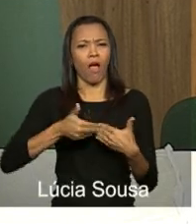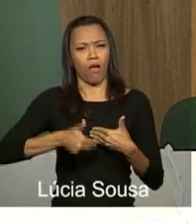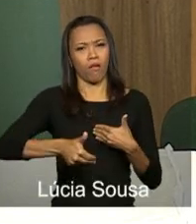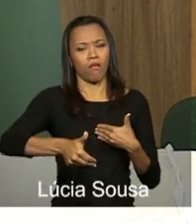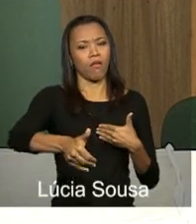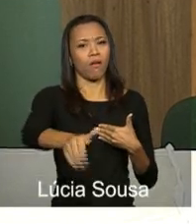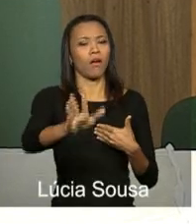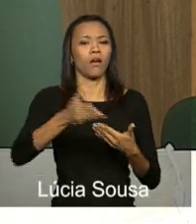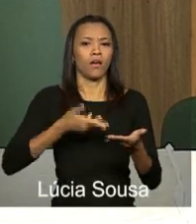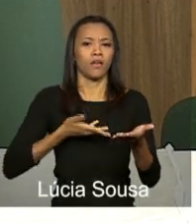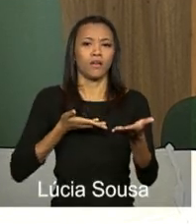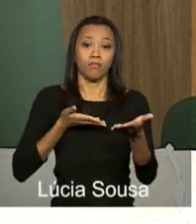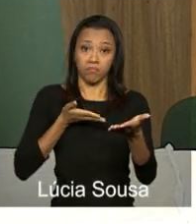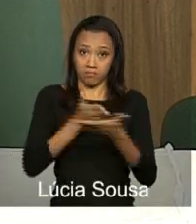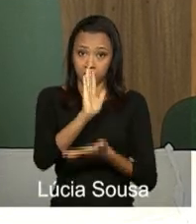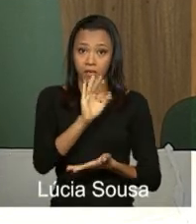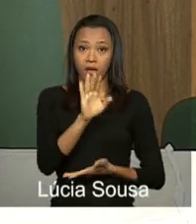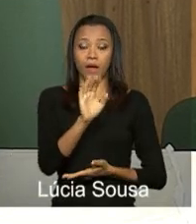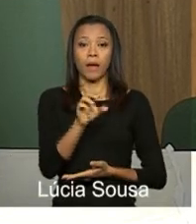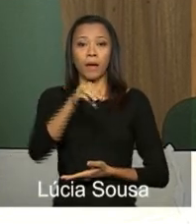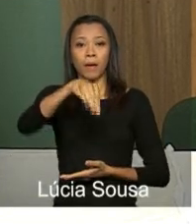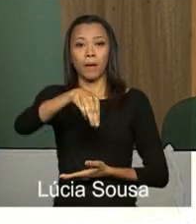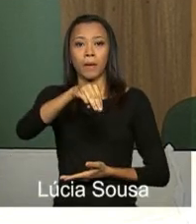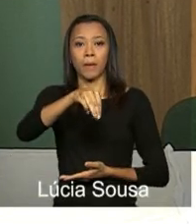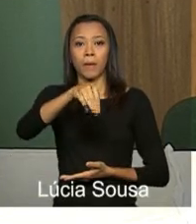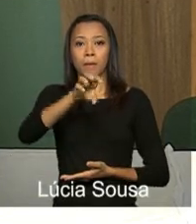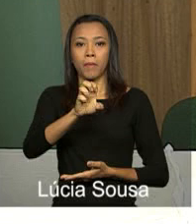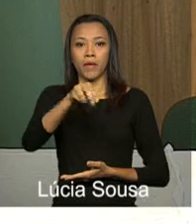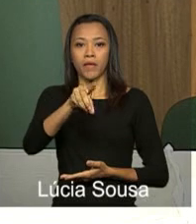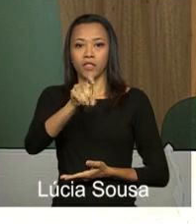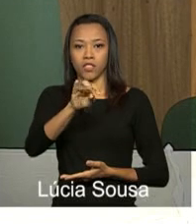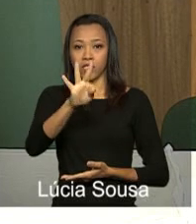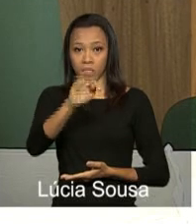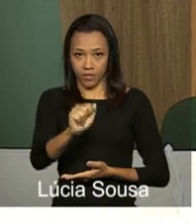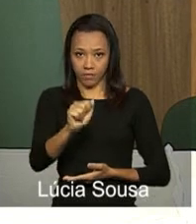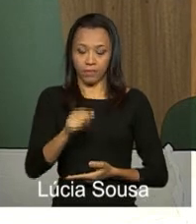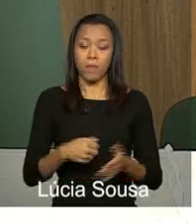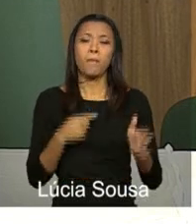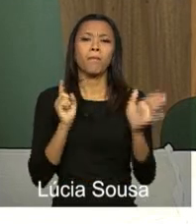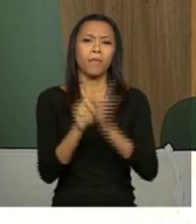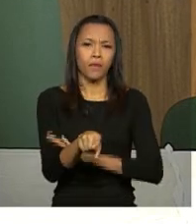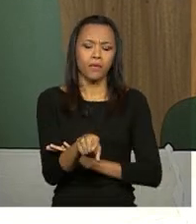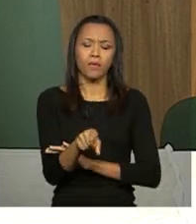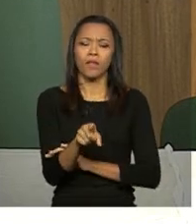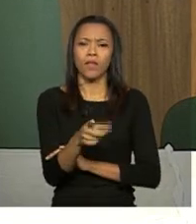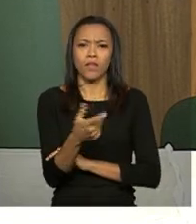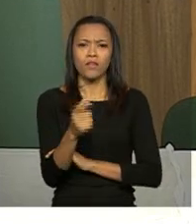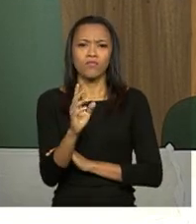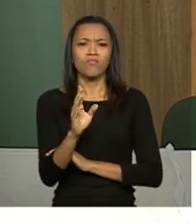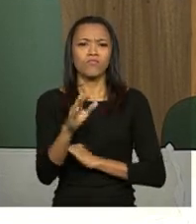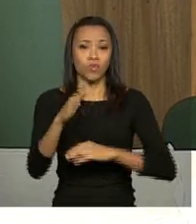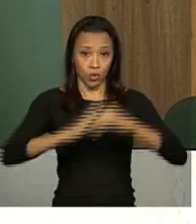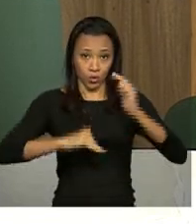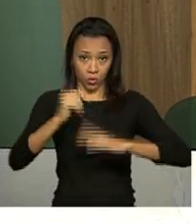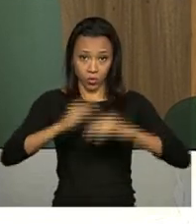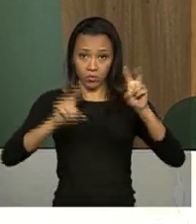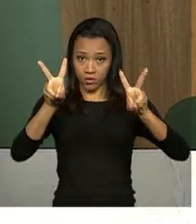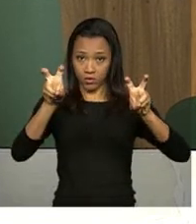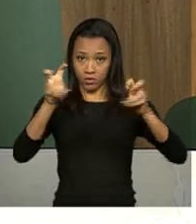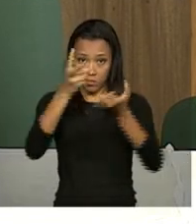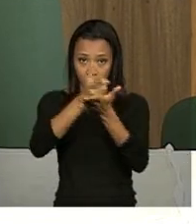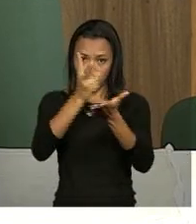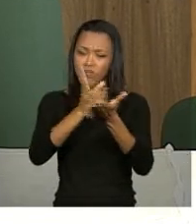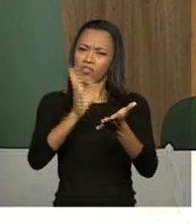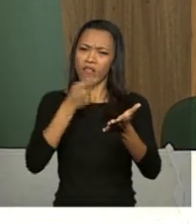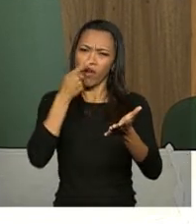aprovação das medidas a manifestação queria saber se surpreendeu o governo Senhor aonde já disse já falei sobre isso já falei